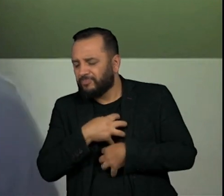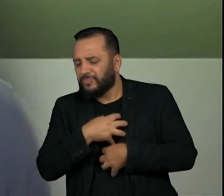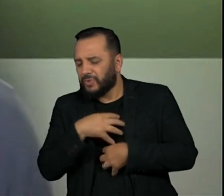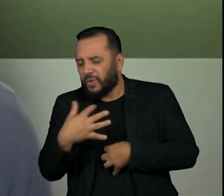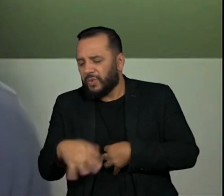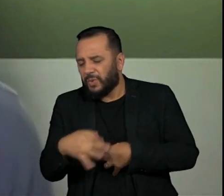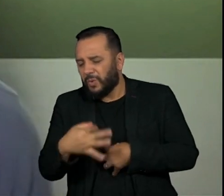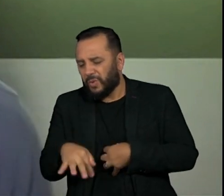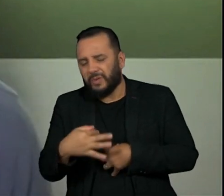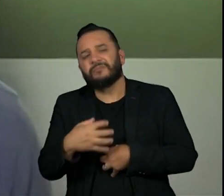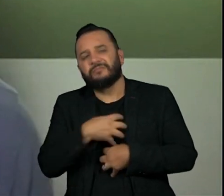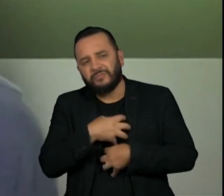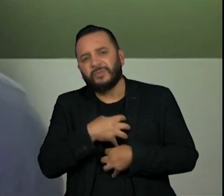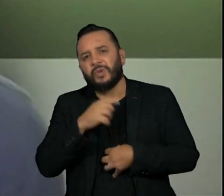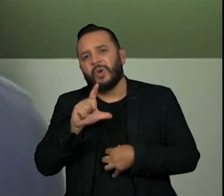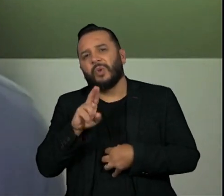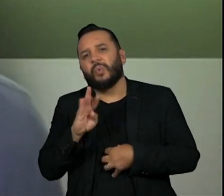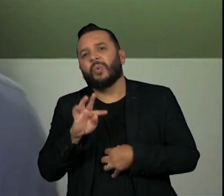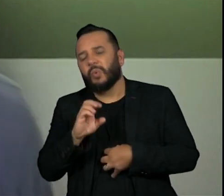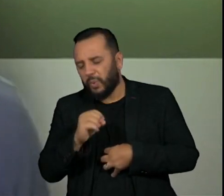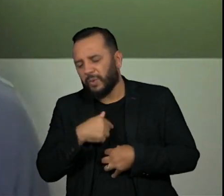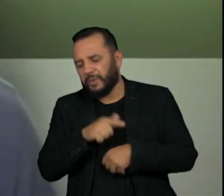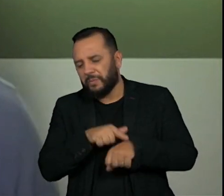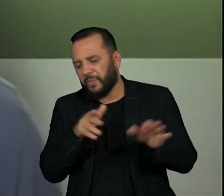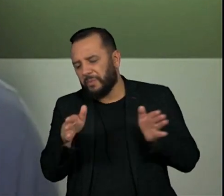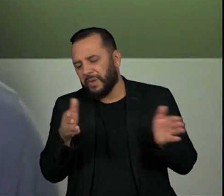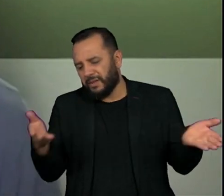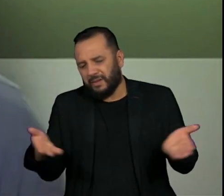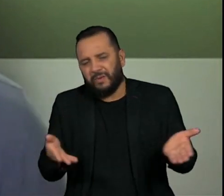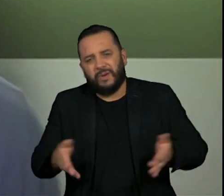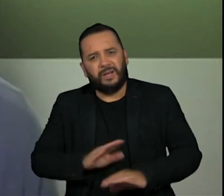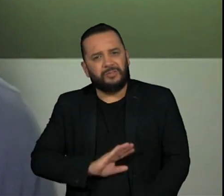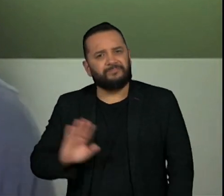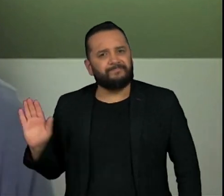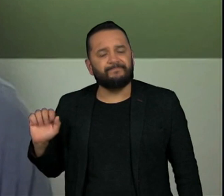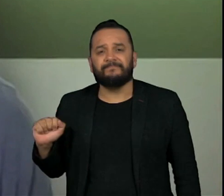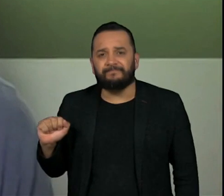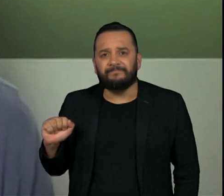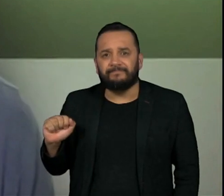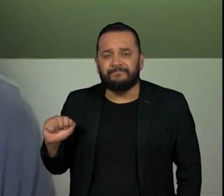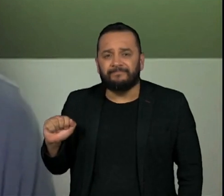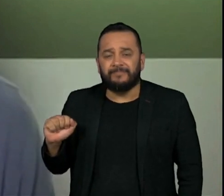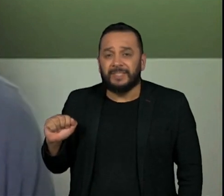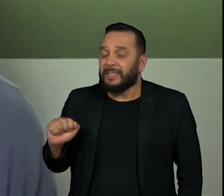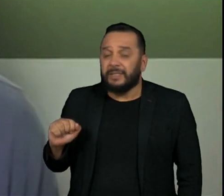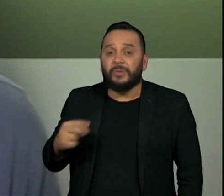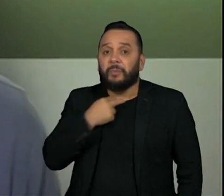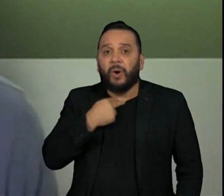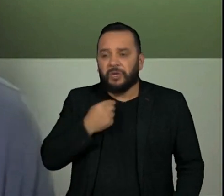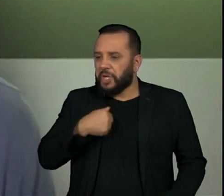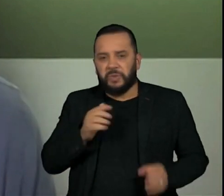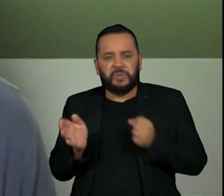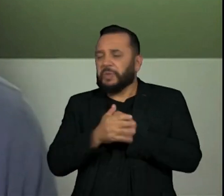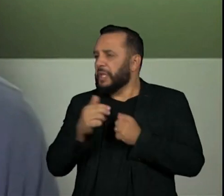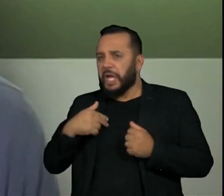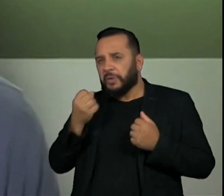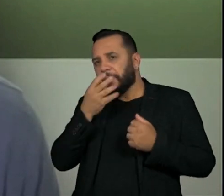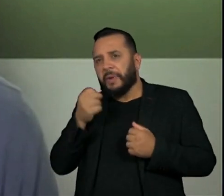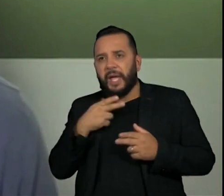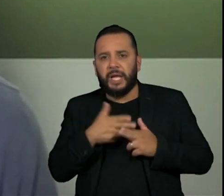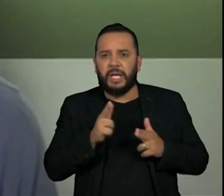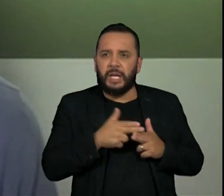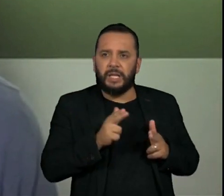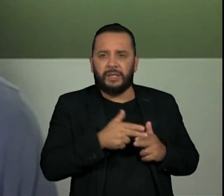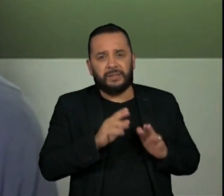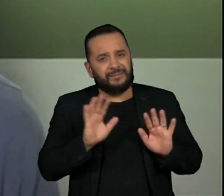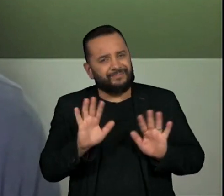uma greve fisiológica. Eu não passo para frente, ao menos que alguém compreende algo do que eu